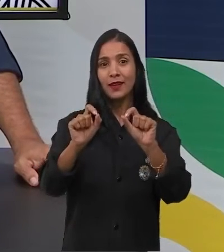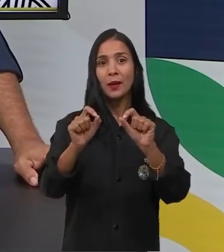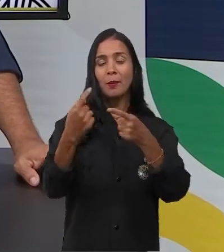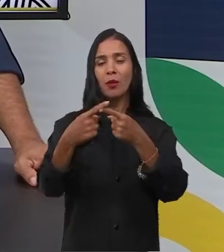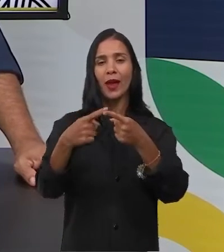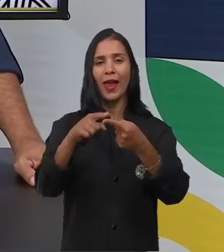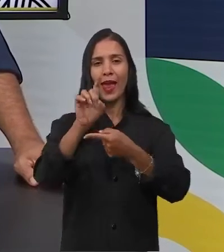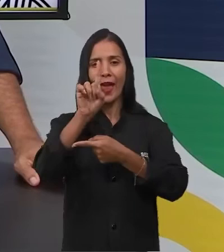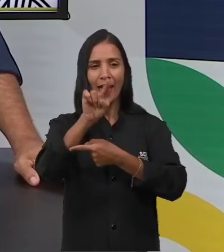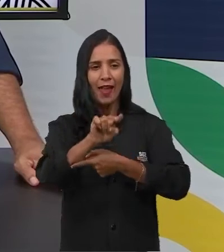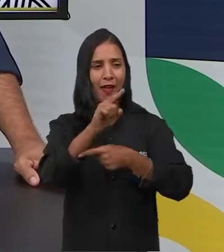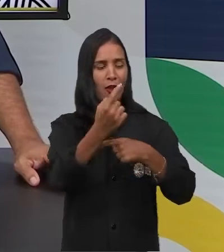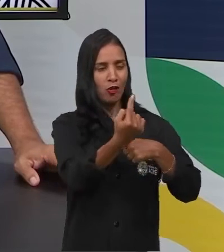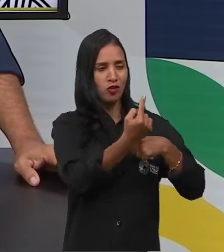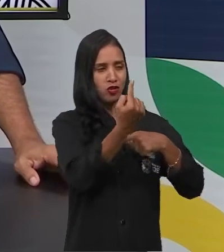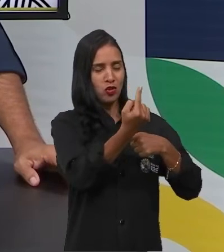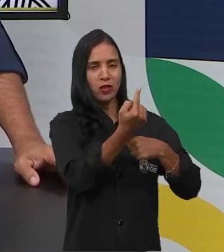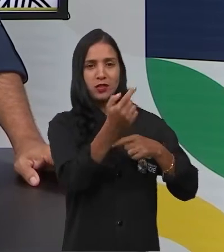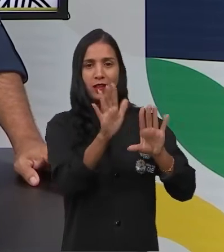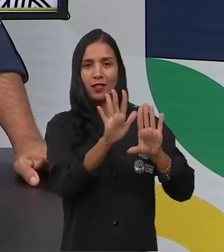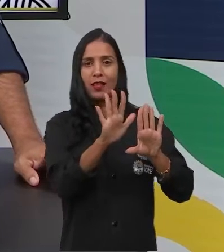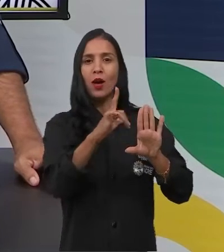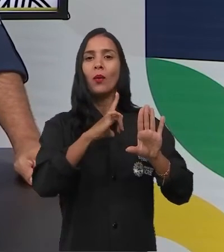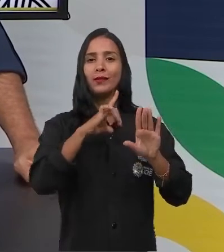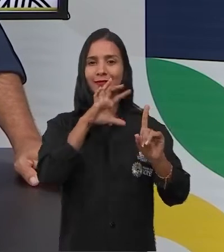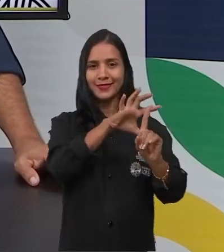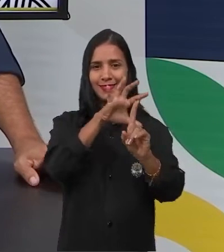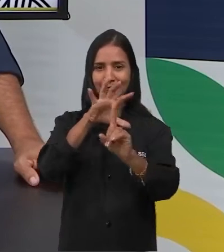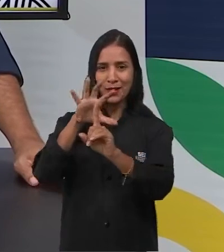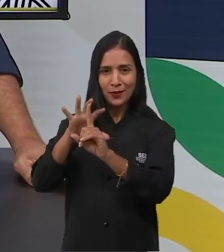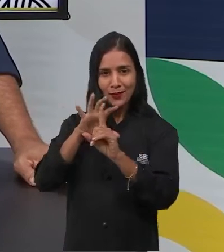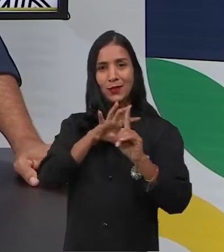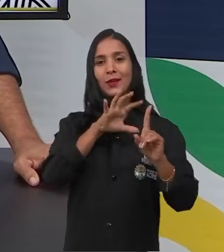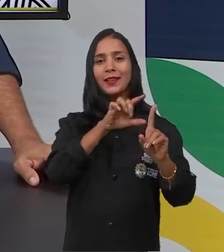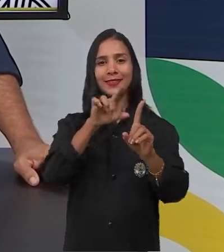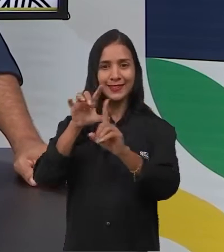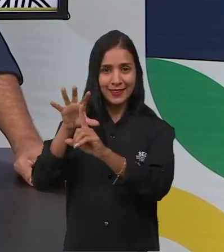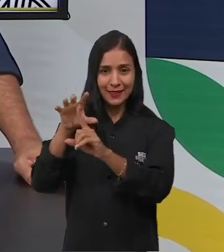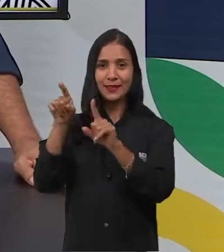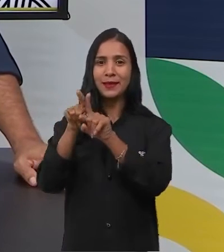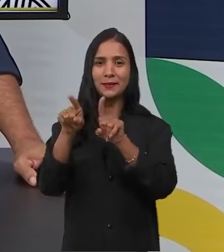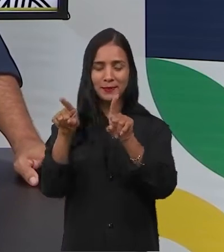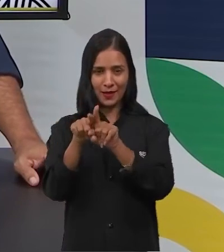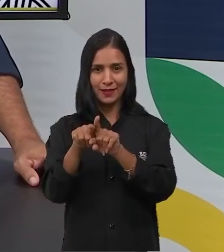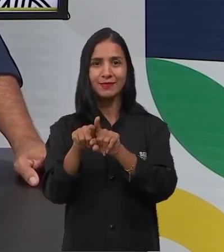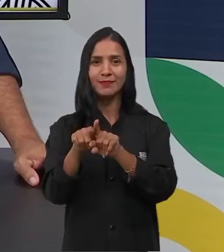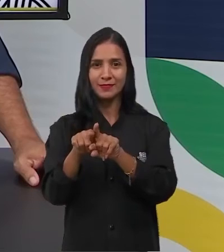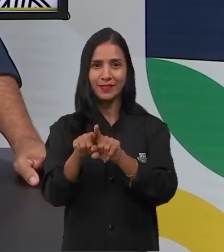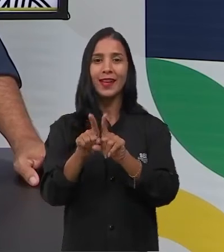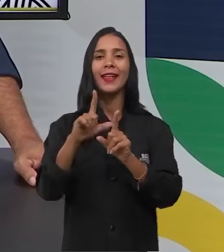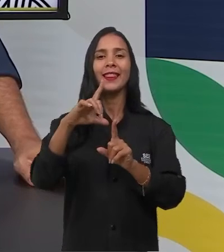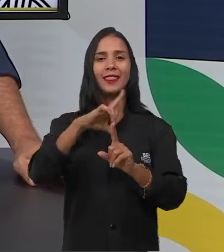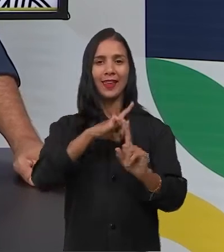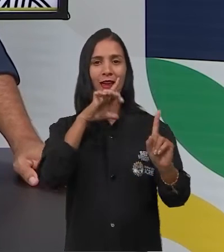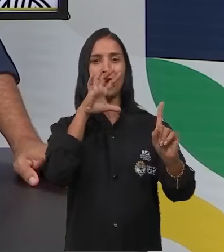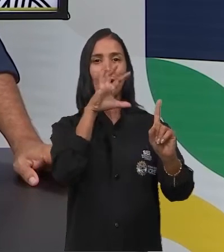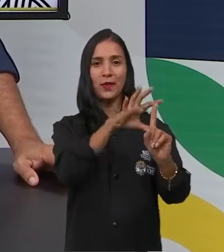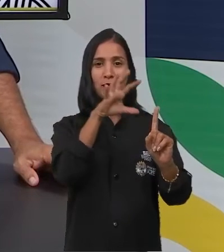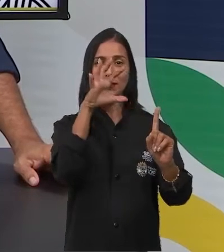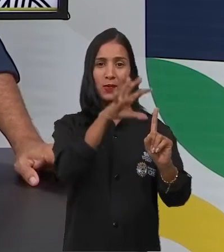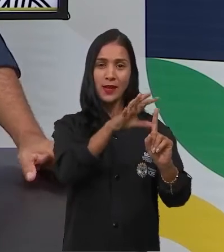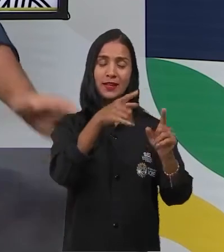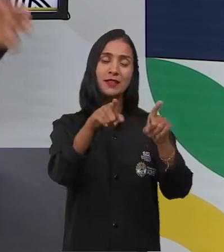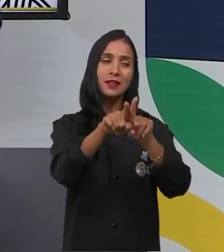tenham influência influência externa dentro das suas práticas. Elas são influências e